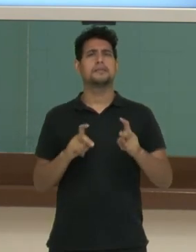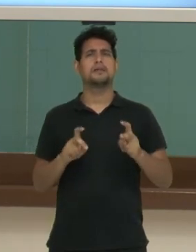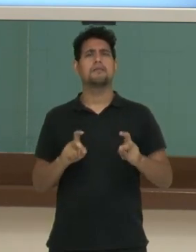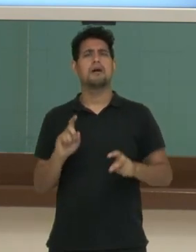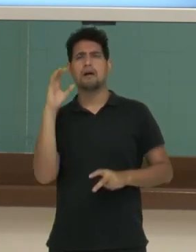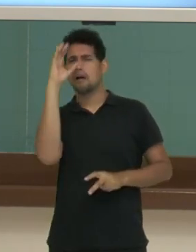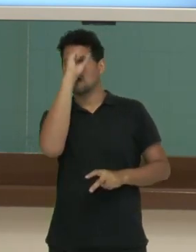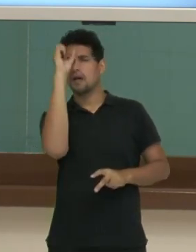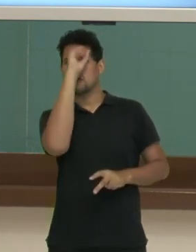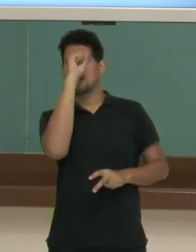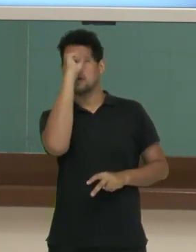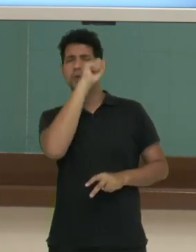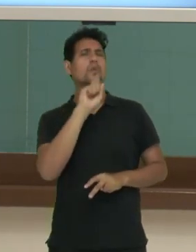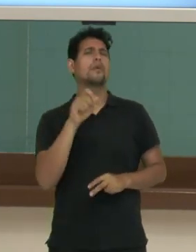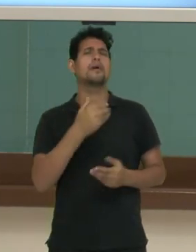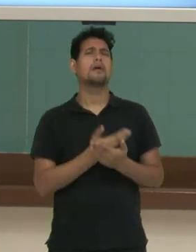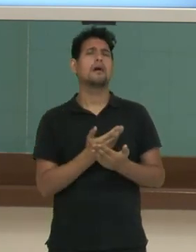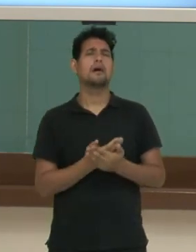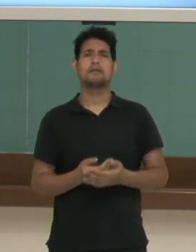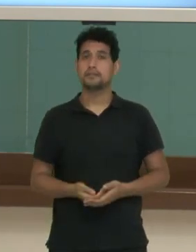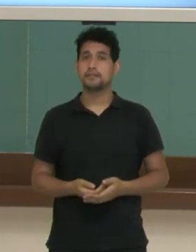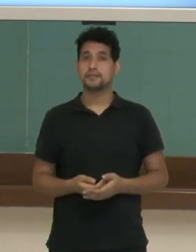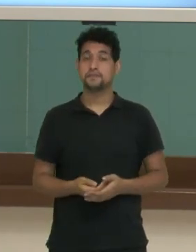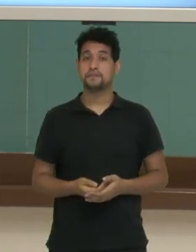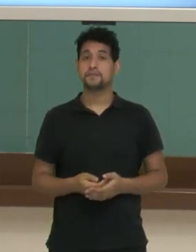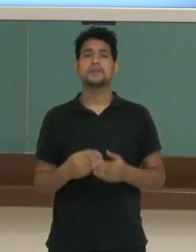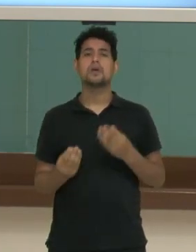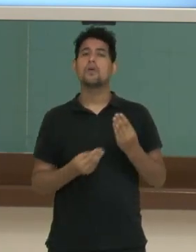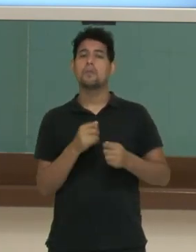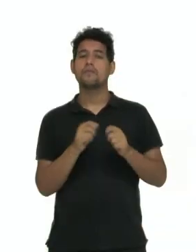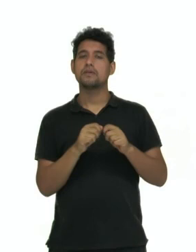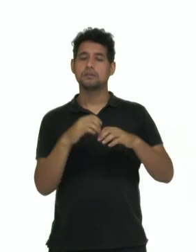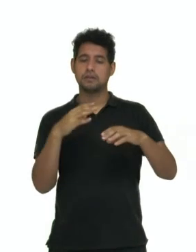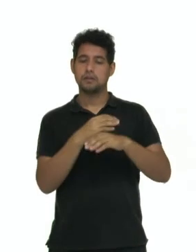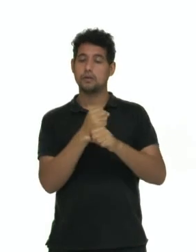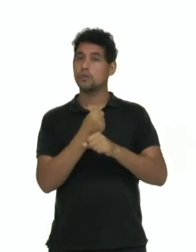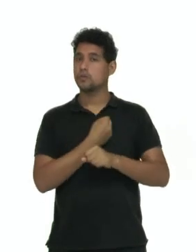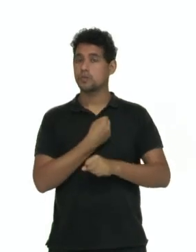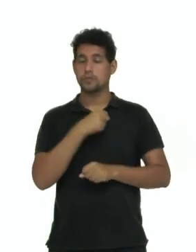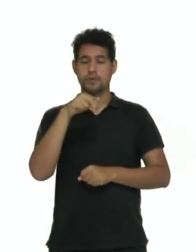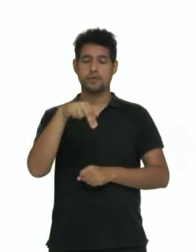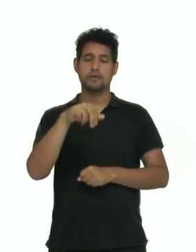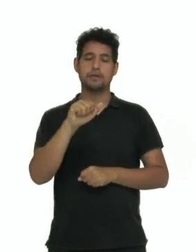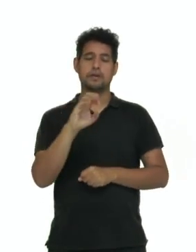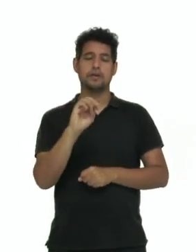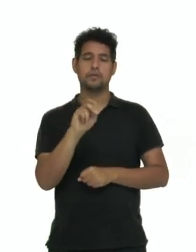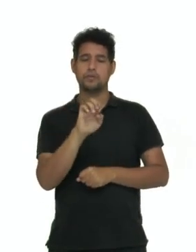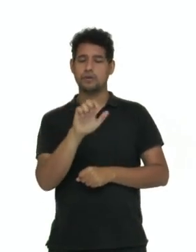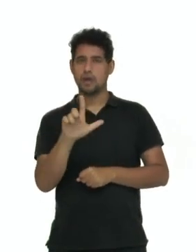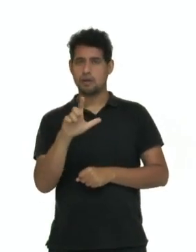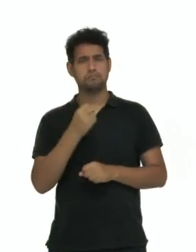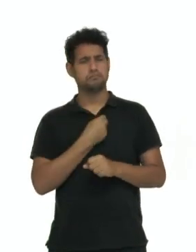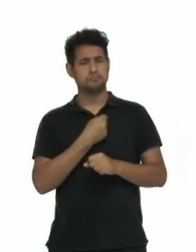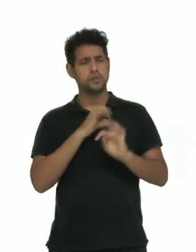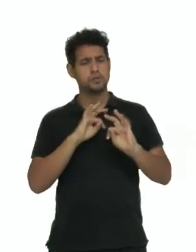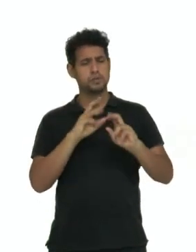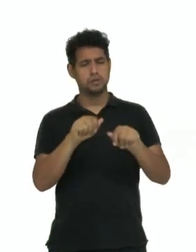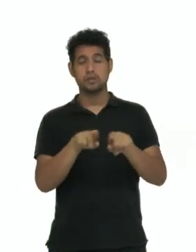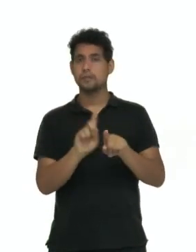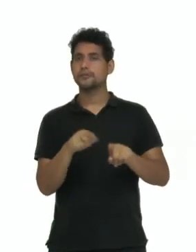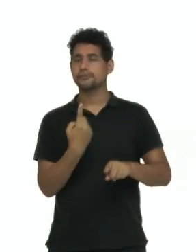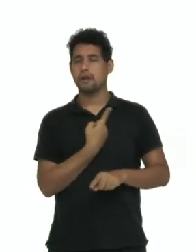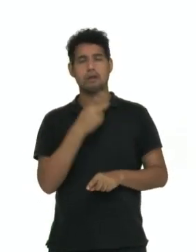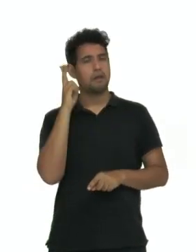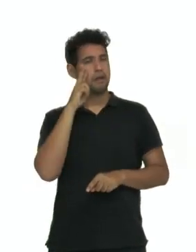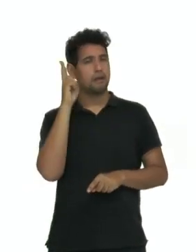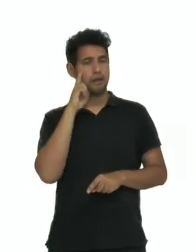nós aprendemos nesta aula? Como realizar a multiplicação de um número natural, né? Por um número inteiro, nós relembramos um pouquinho